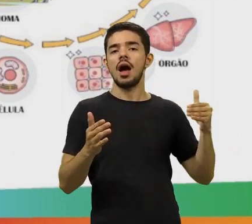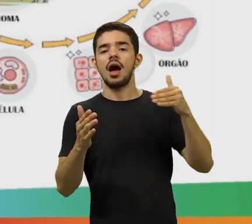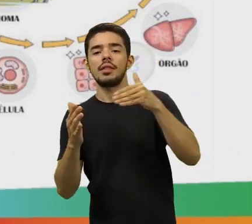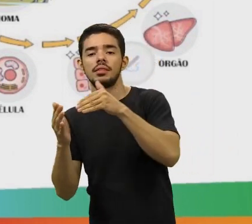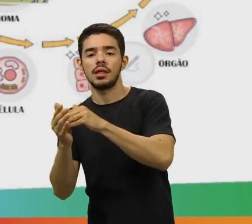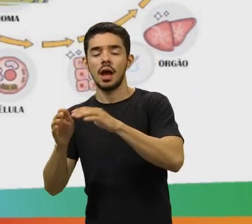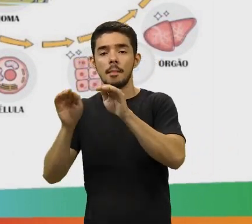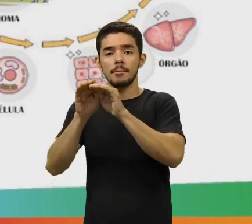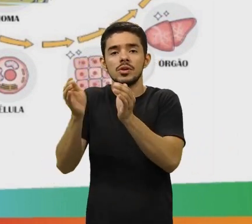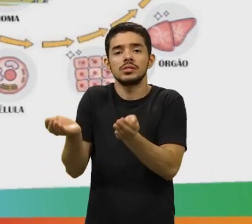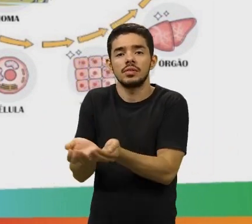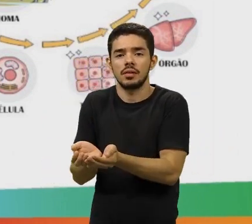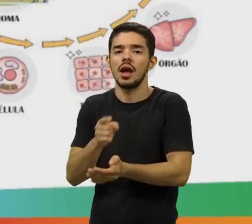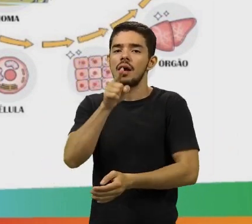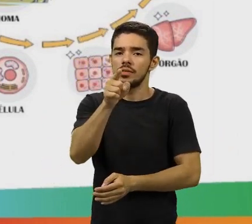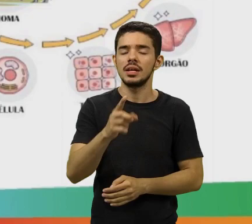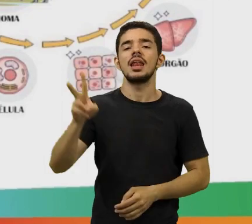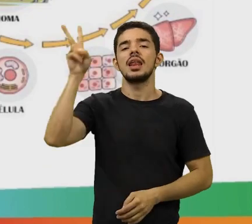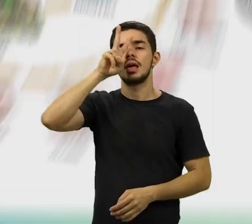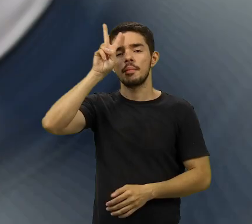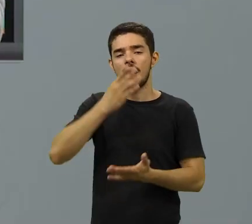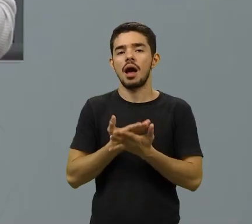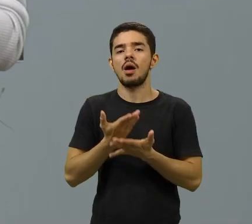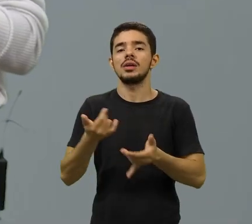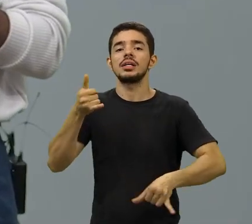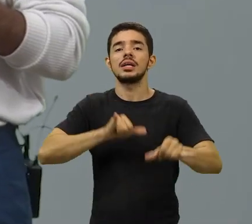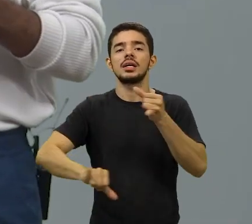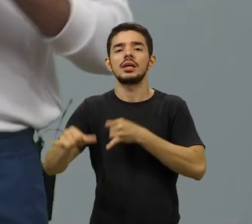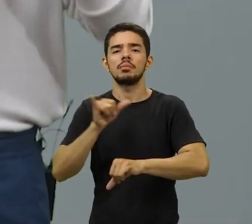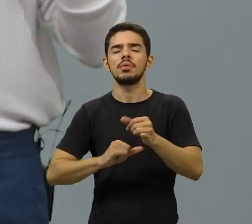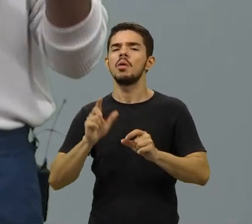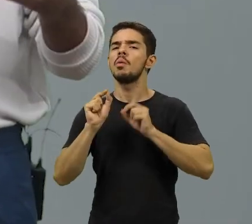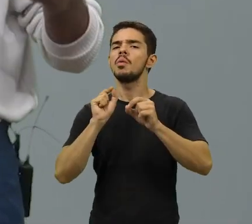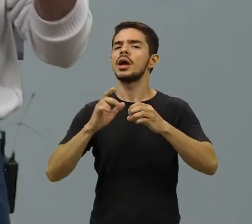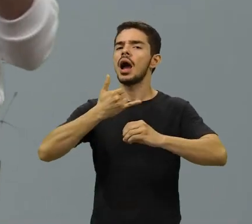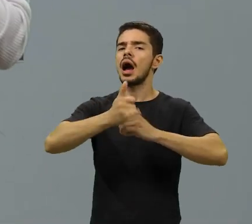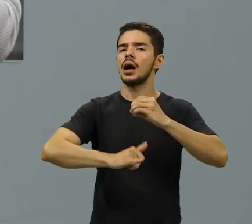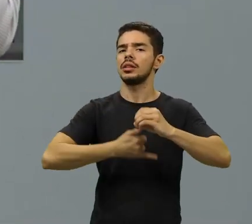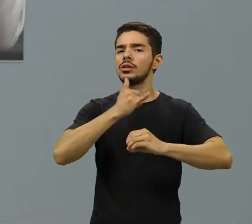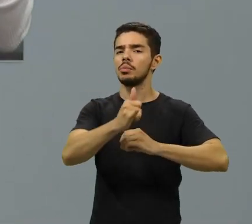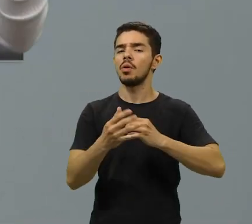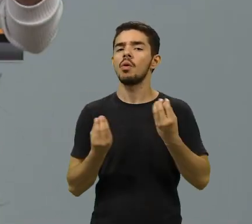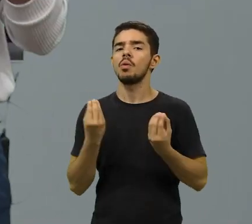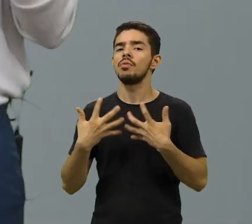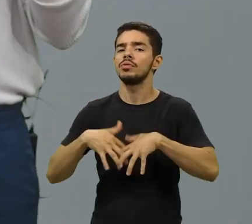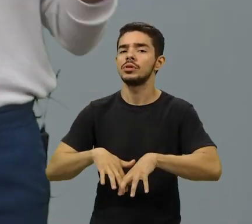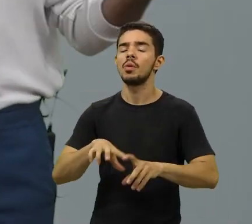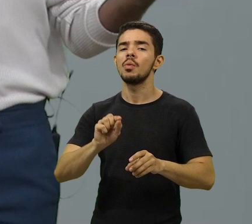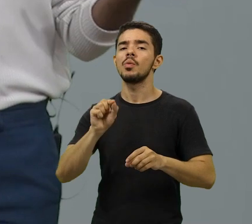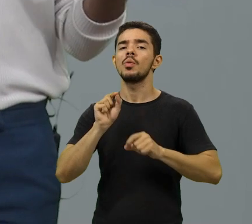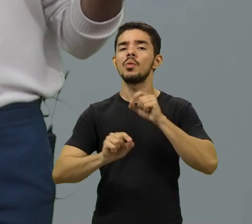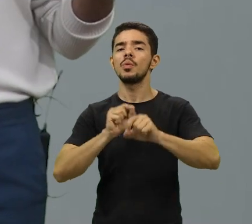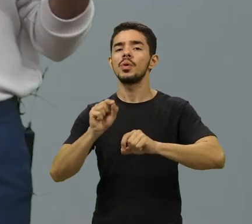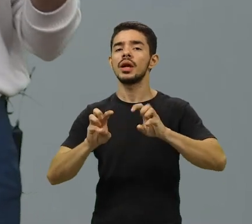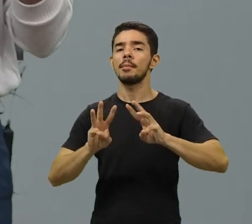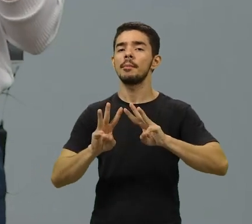biosfera. Aí você vai ter que lembrar um pouquinho da sua aula de química, né? O que é o átomo? Como é que funciona? O que é